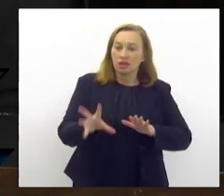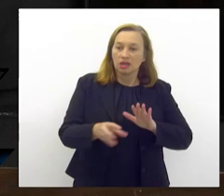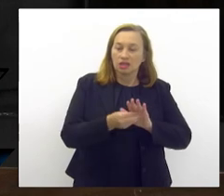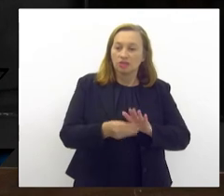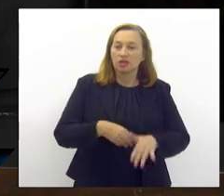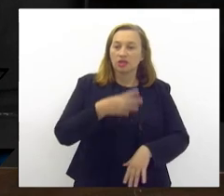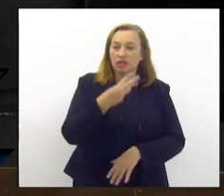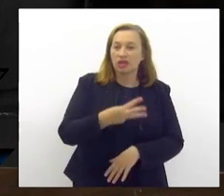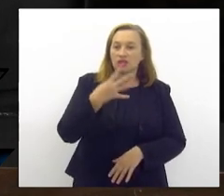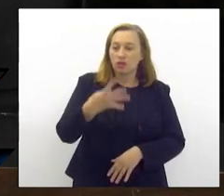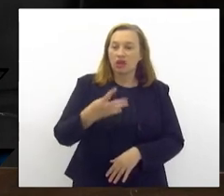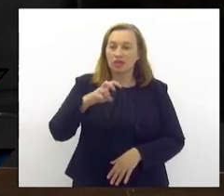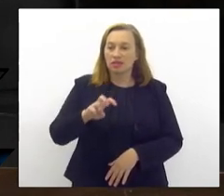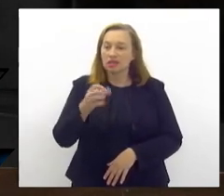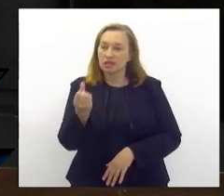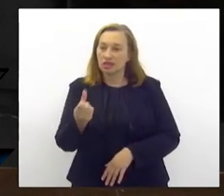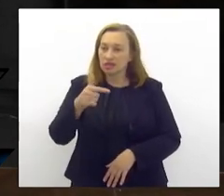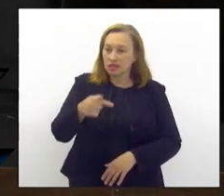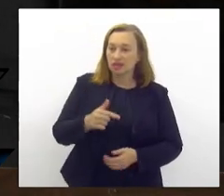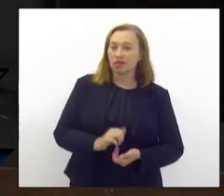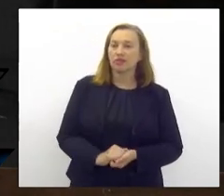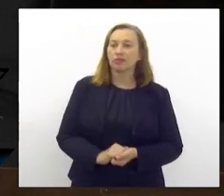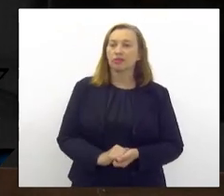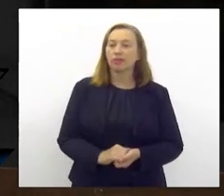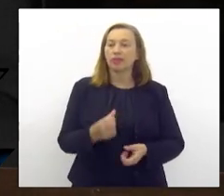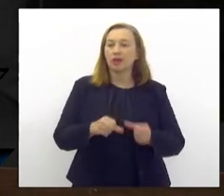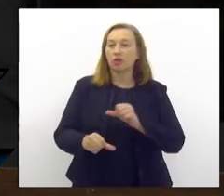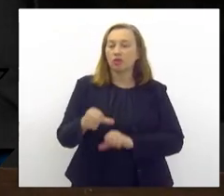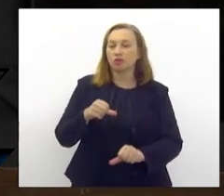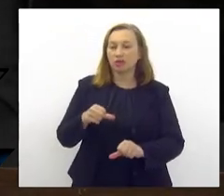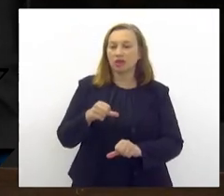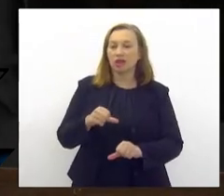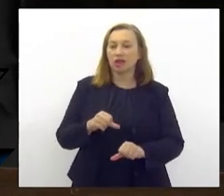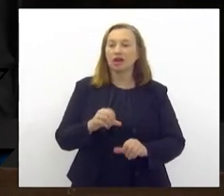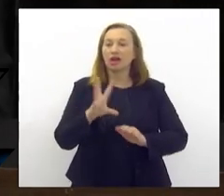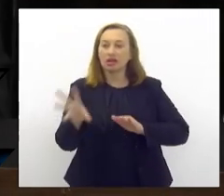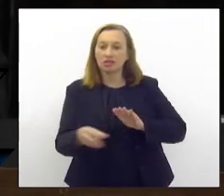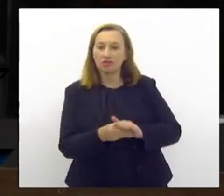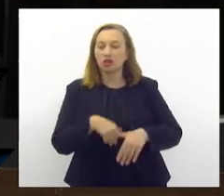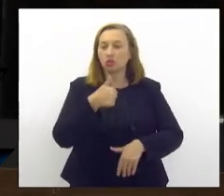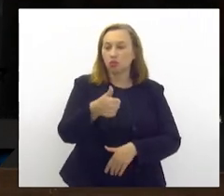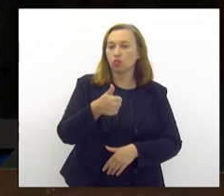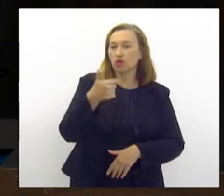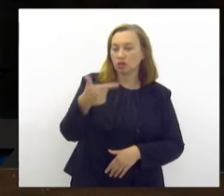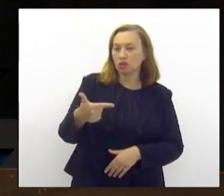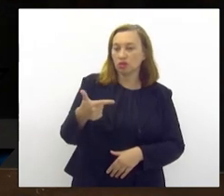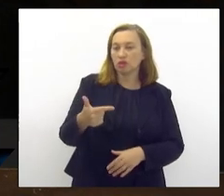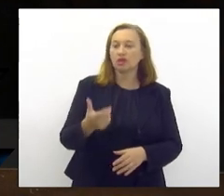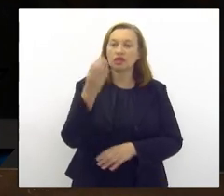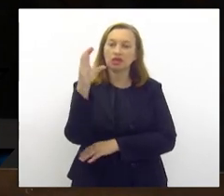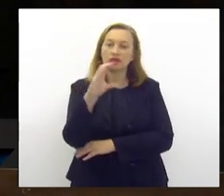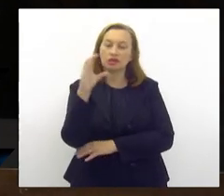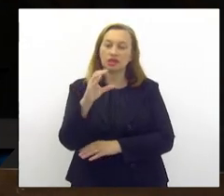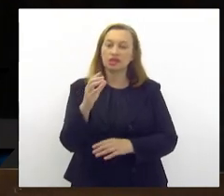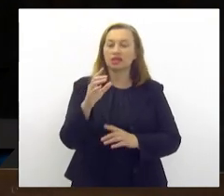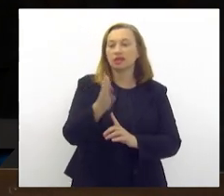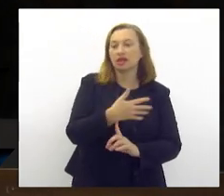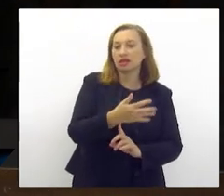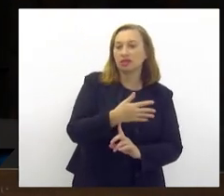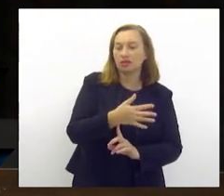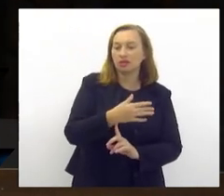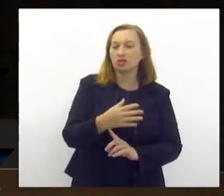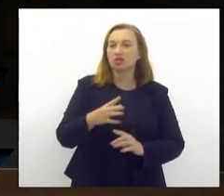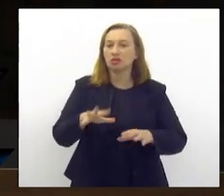3, 4, 5, 6 e 7, contrário às emendas 1 e 2, e de Ciência e Tecnologia, favorável às